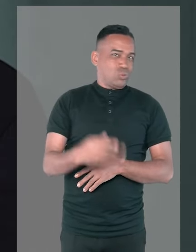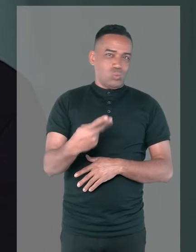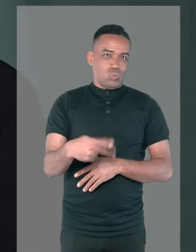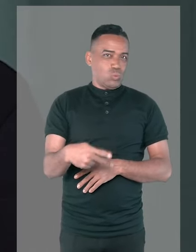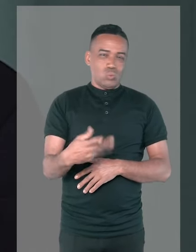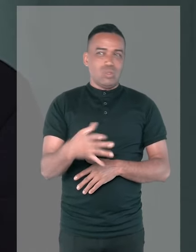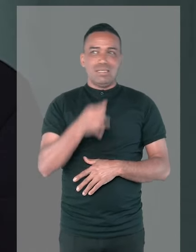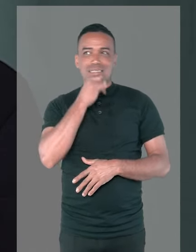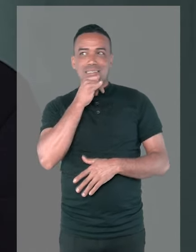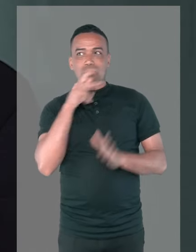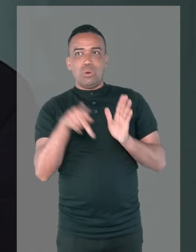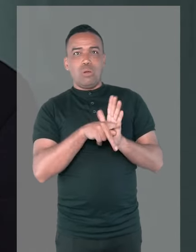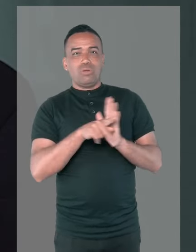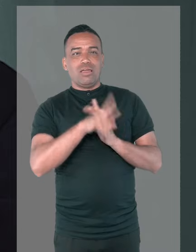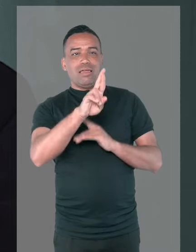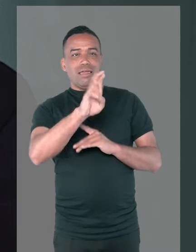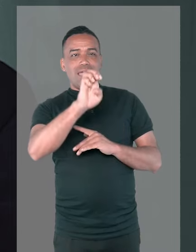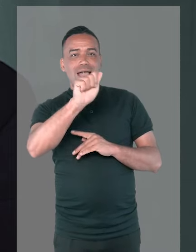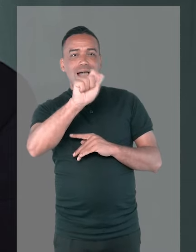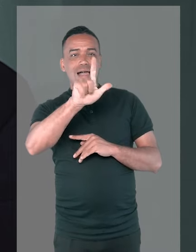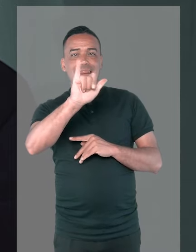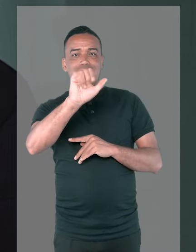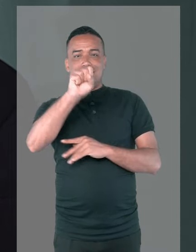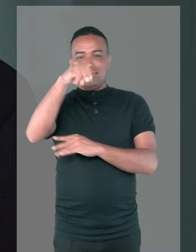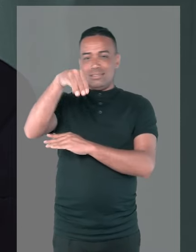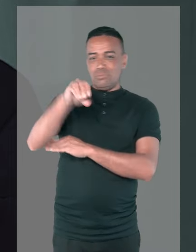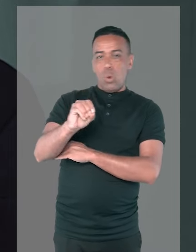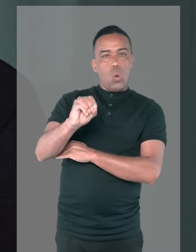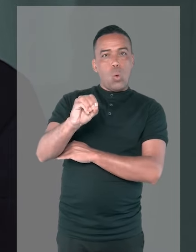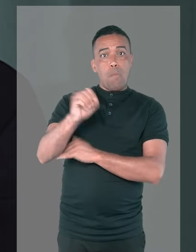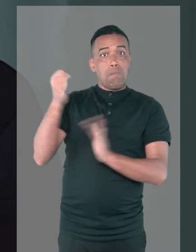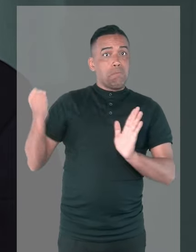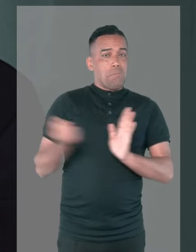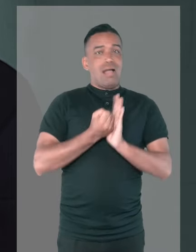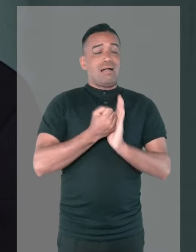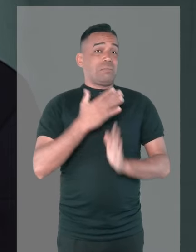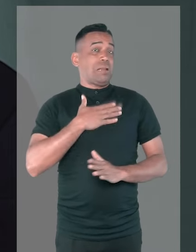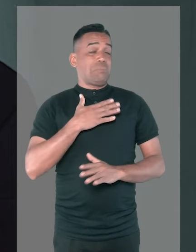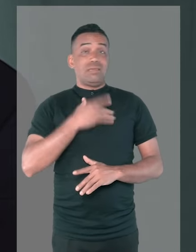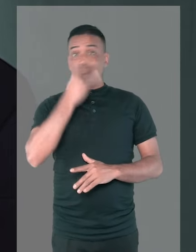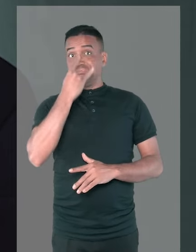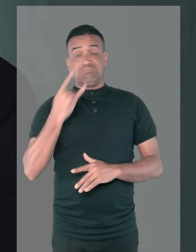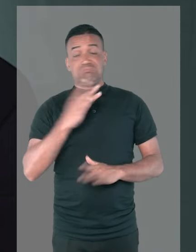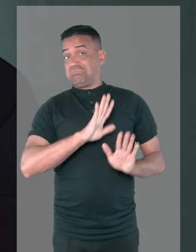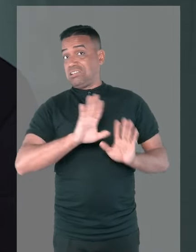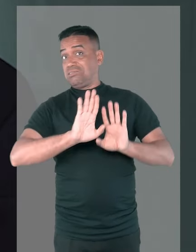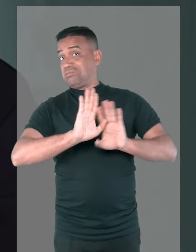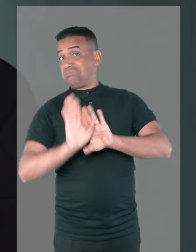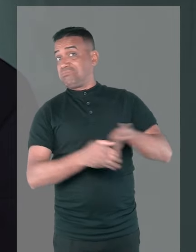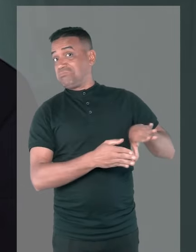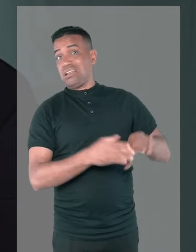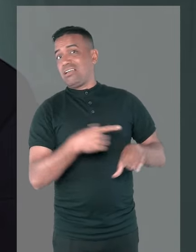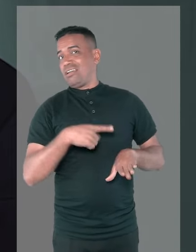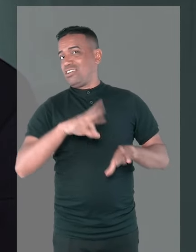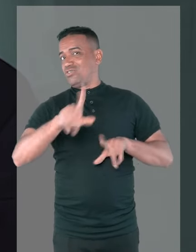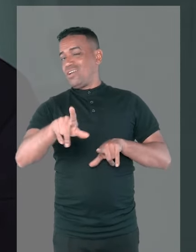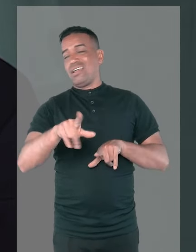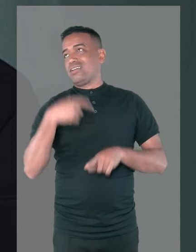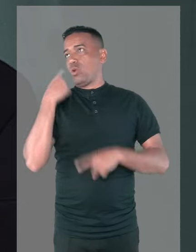a convenção do realismo de uma forma muito marcante, coisa que eu não me atrai muito. Então, eu não estou